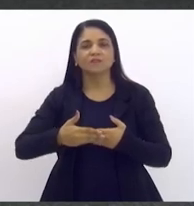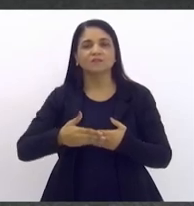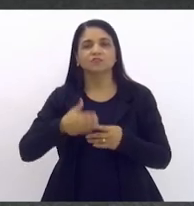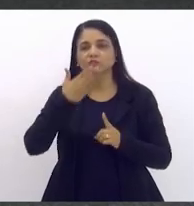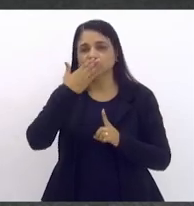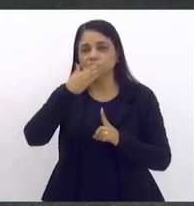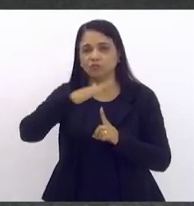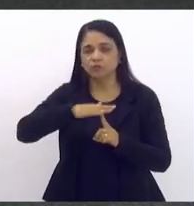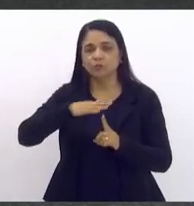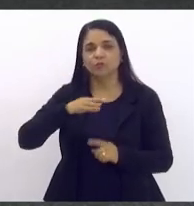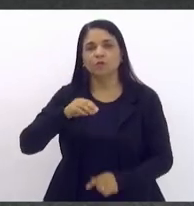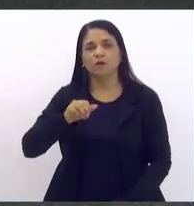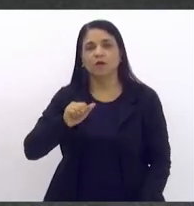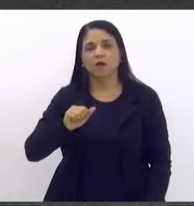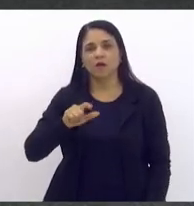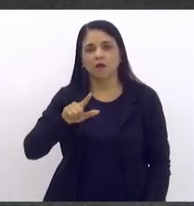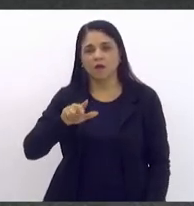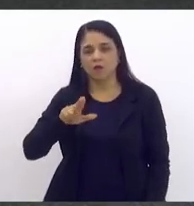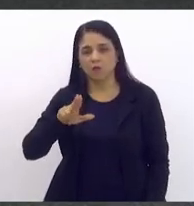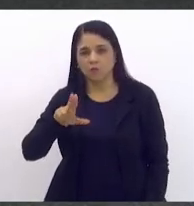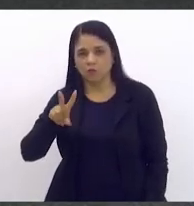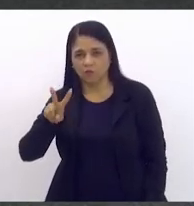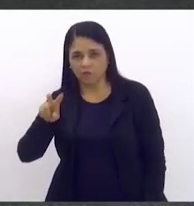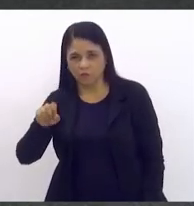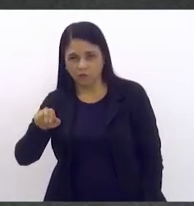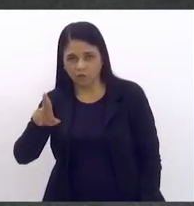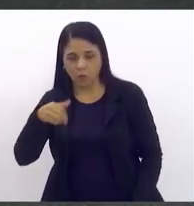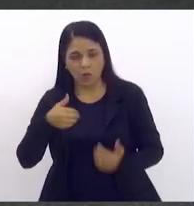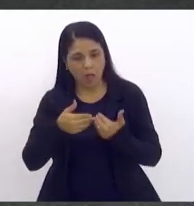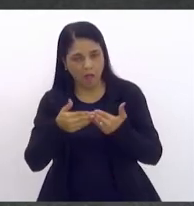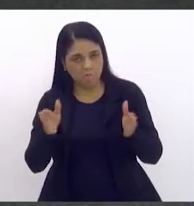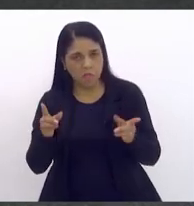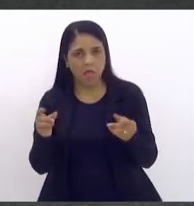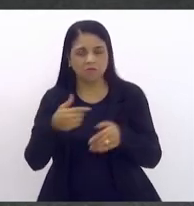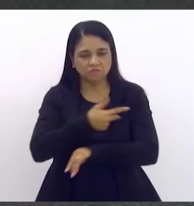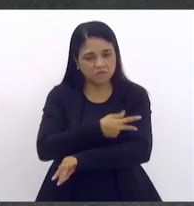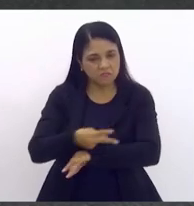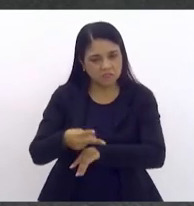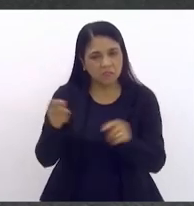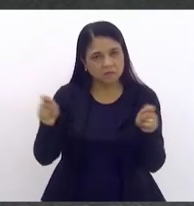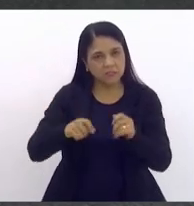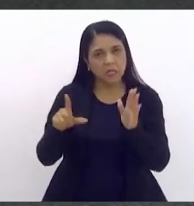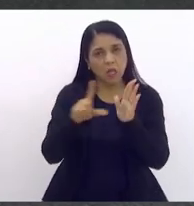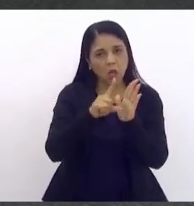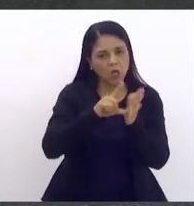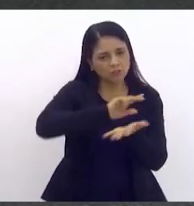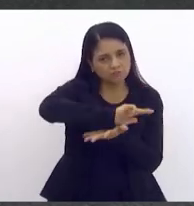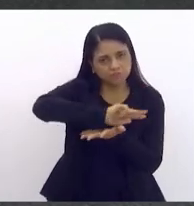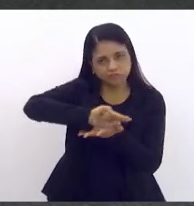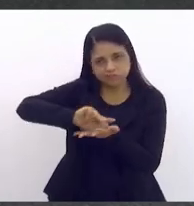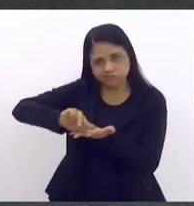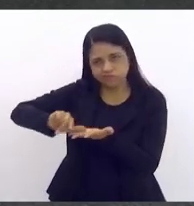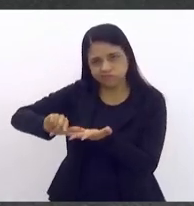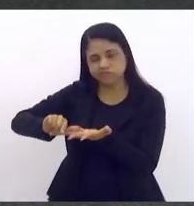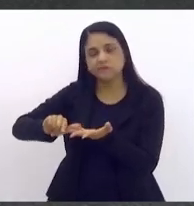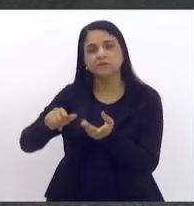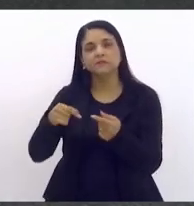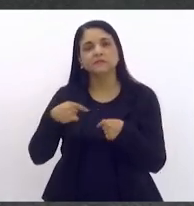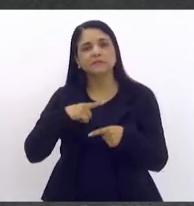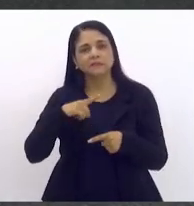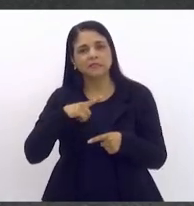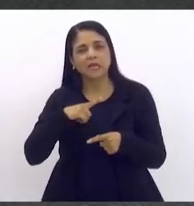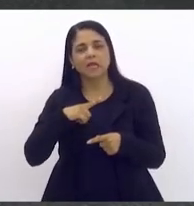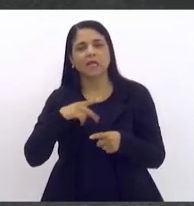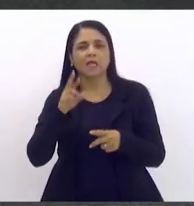que hoje está aberto lá para todos aqueles que quiserem visitar, com centenas de lojas que servem aqueles